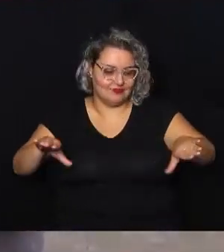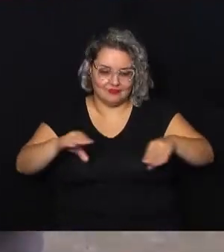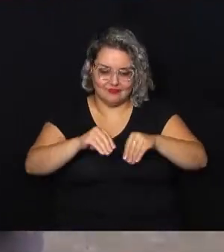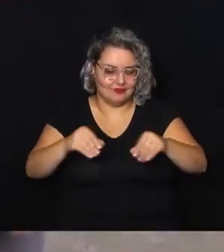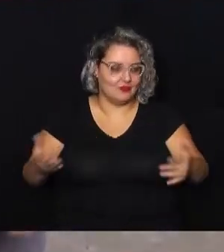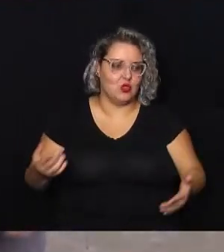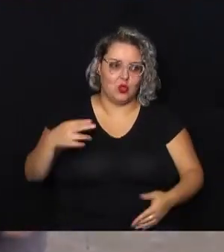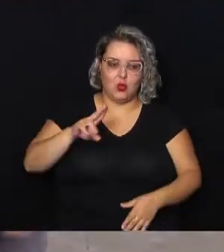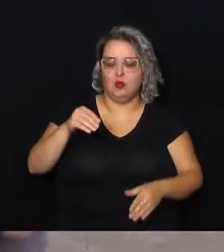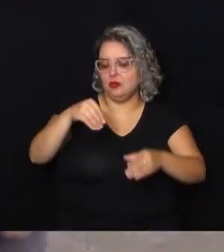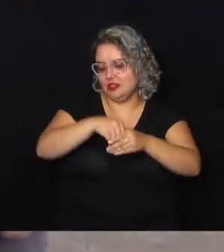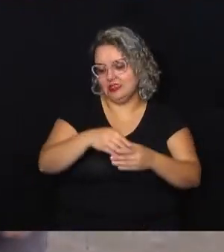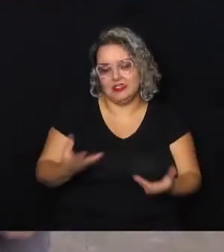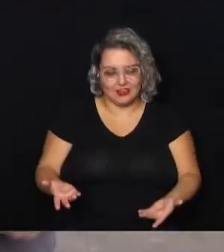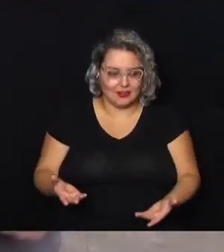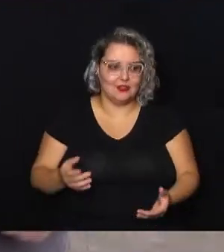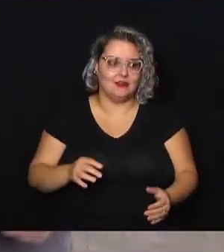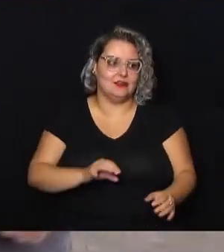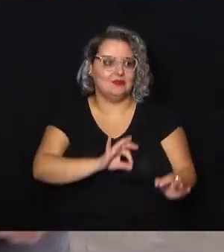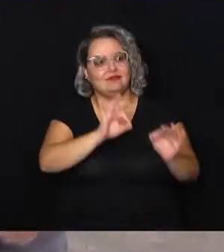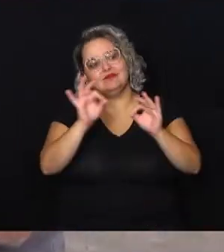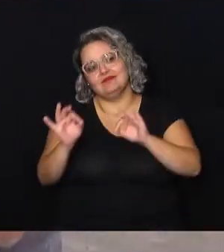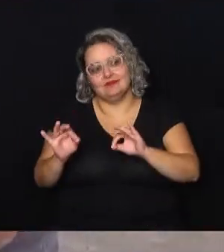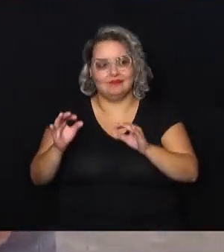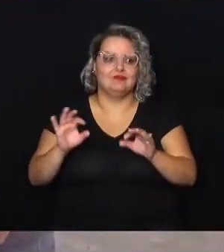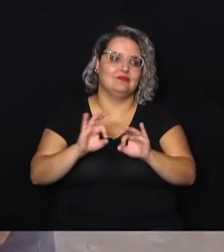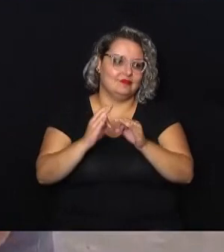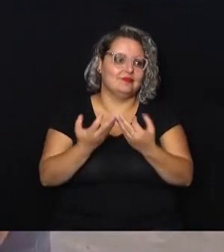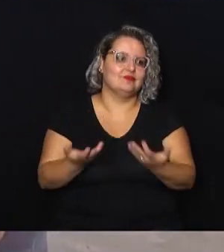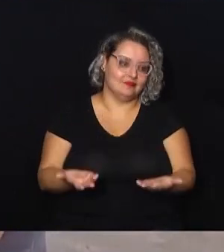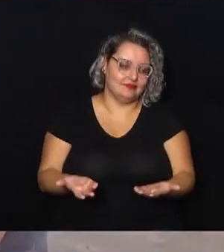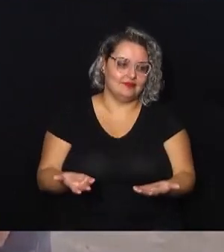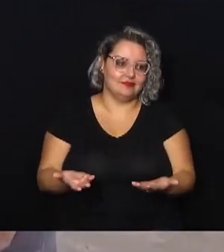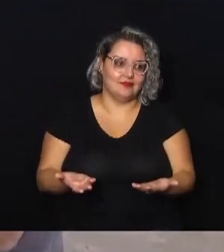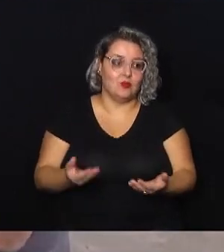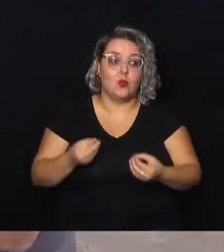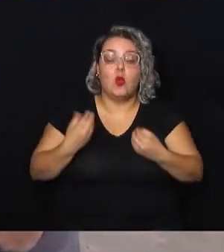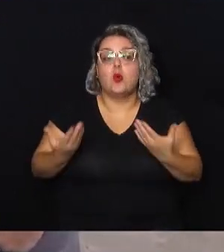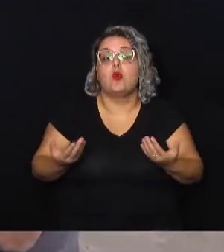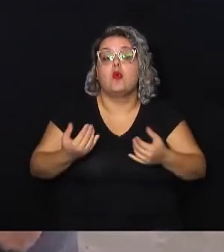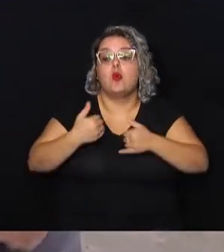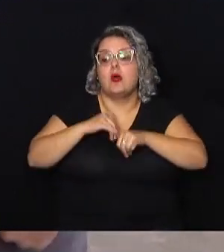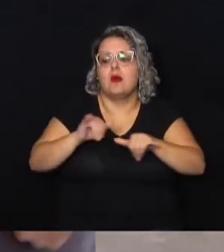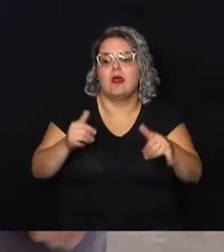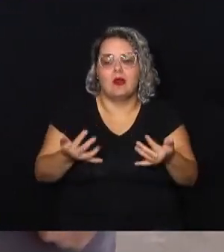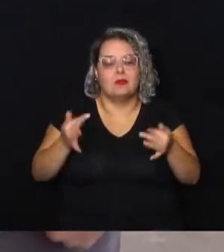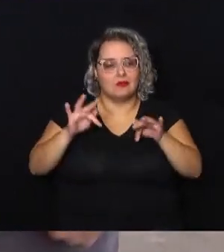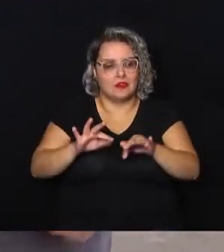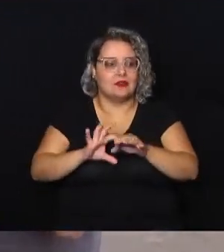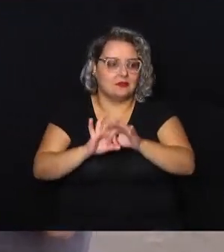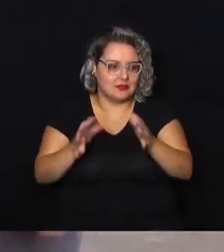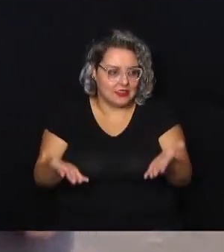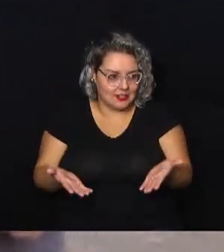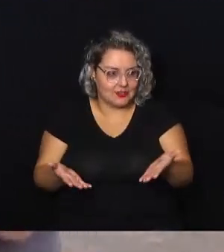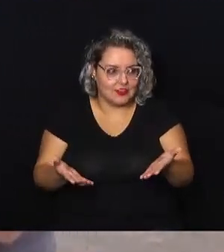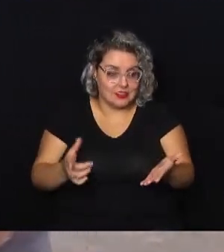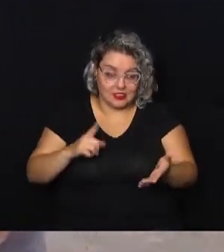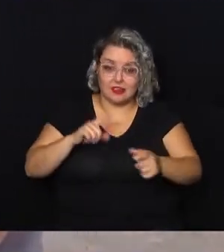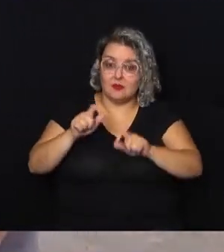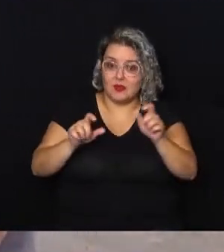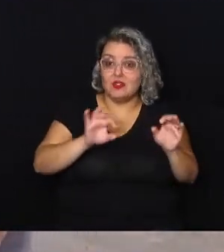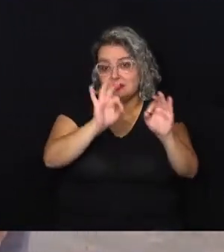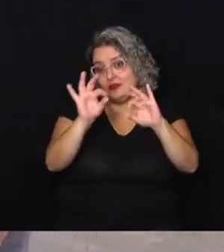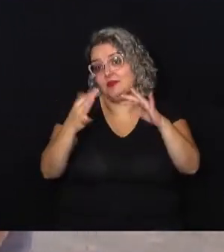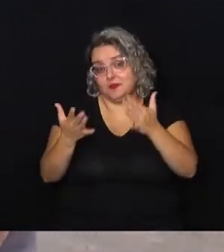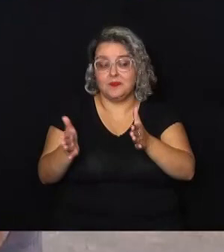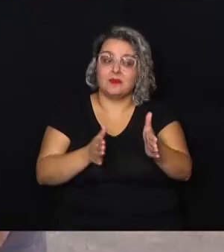o interior, né? Acompanhar aí, ver a família e tudo mais. Qual o recado final que o senhor deixa? Tem muita gente assistindo a gente